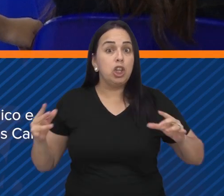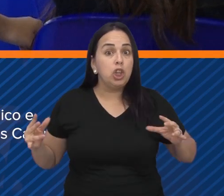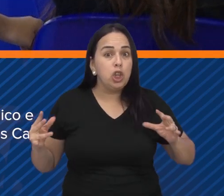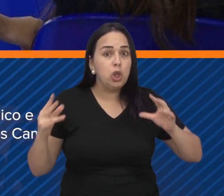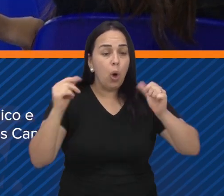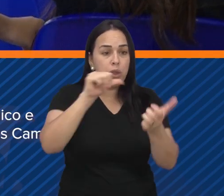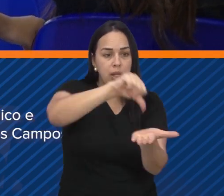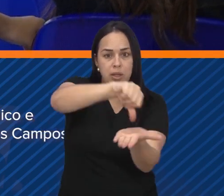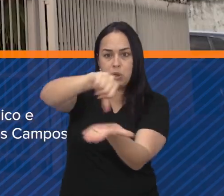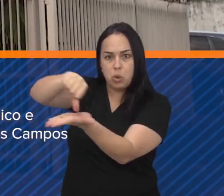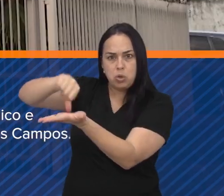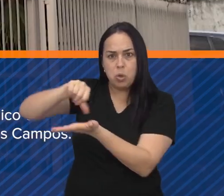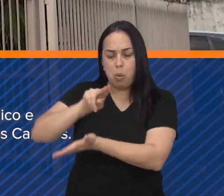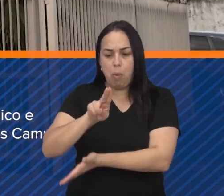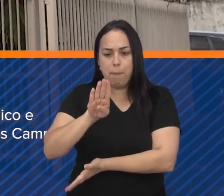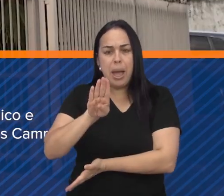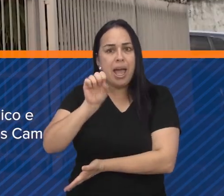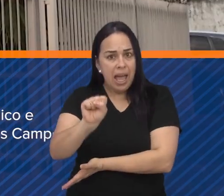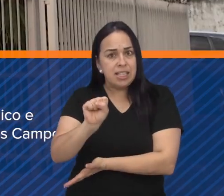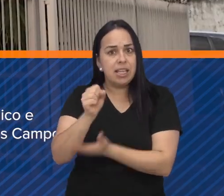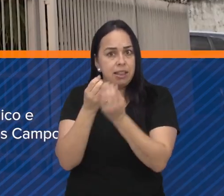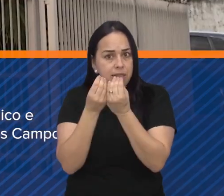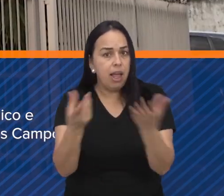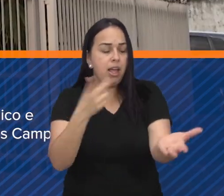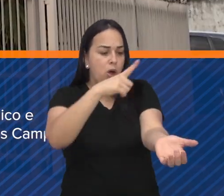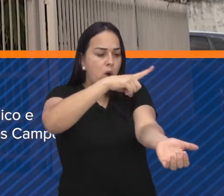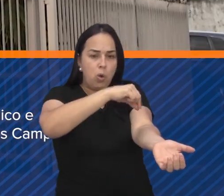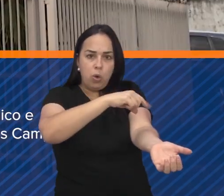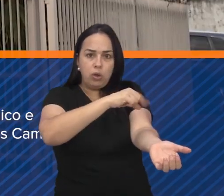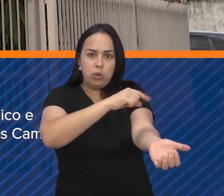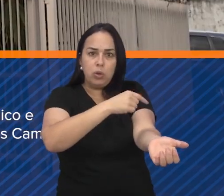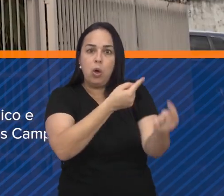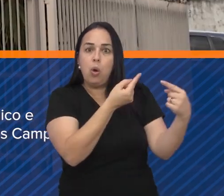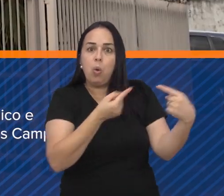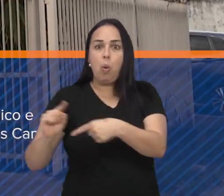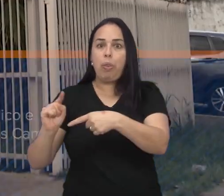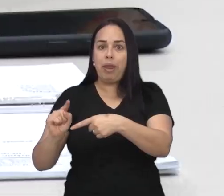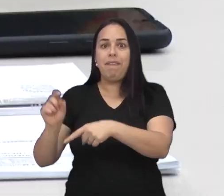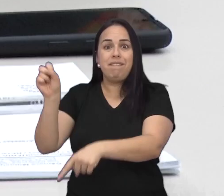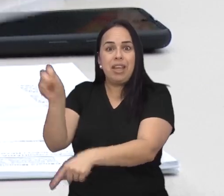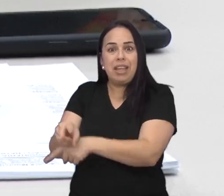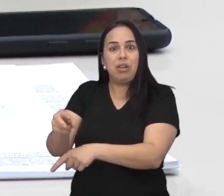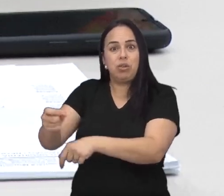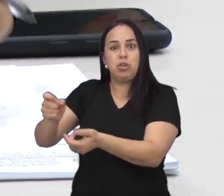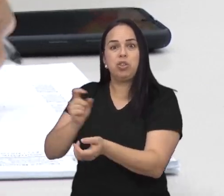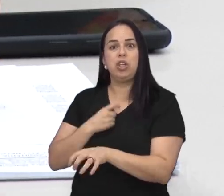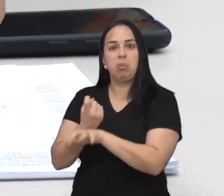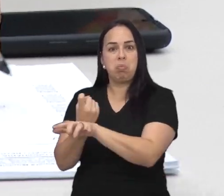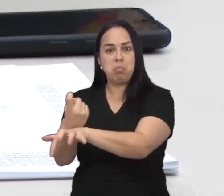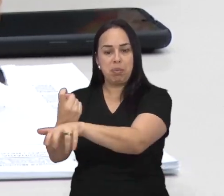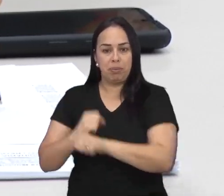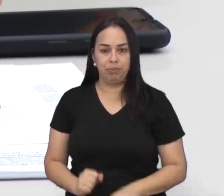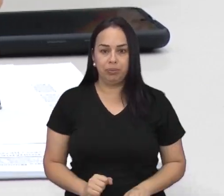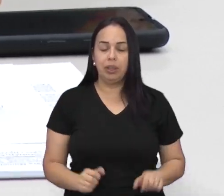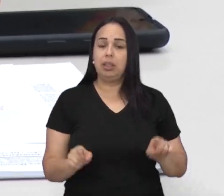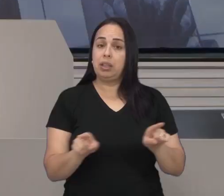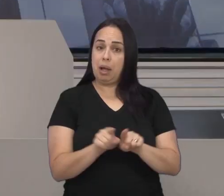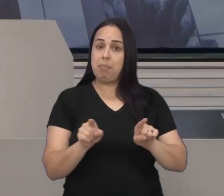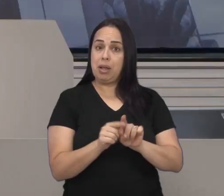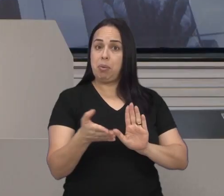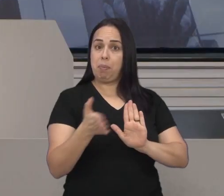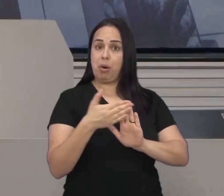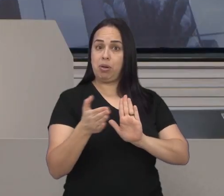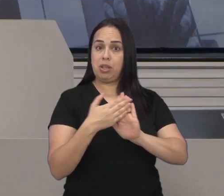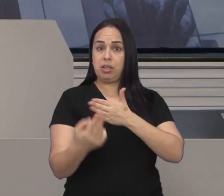garantir que todas as UBSs da cidade possam fornecer o soro antiveneno. Também segue para apreciação dos parlamentares